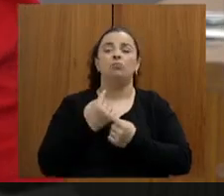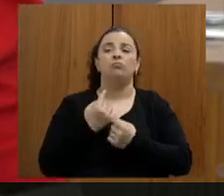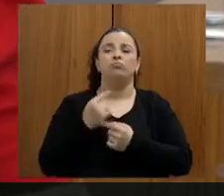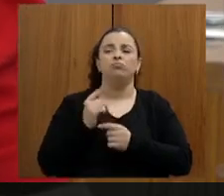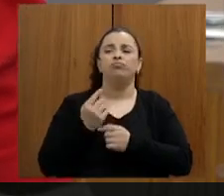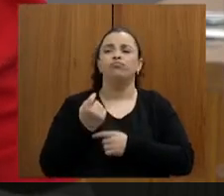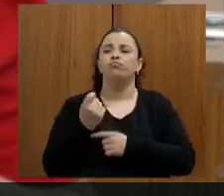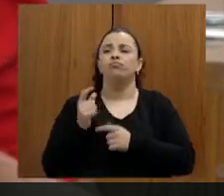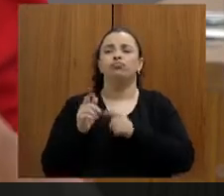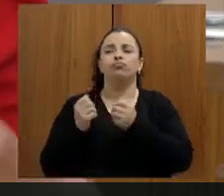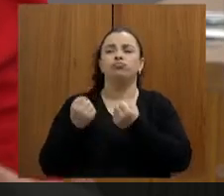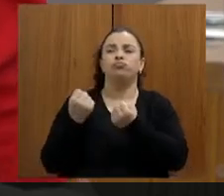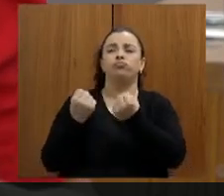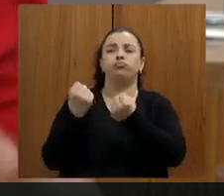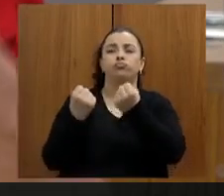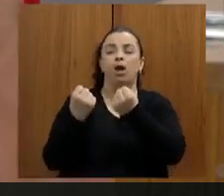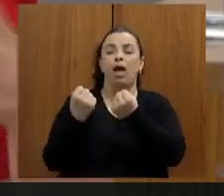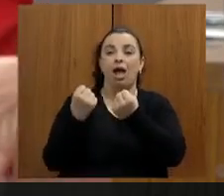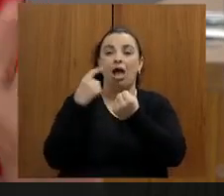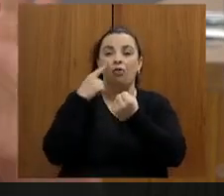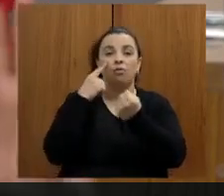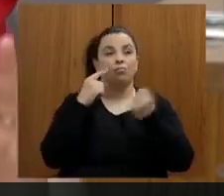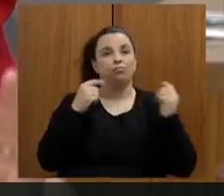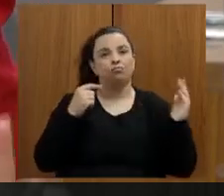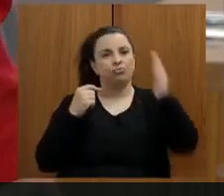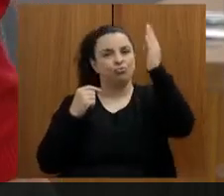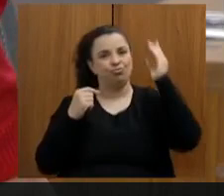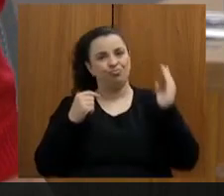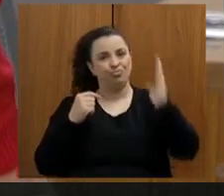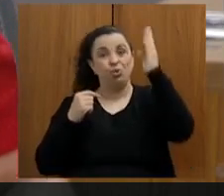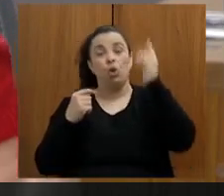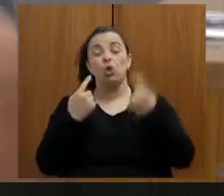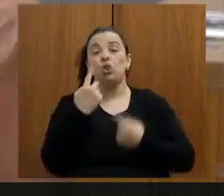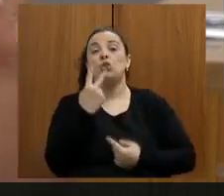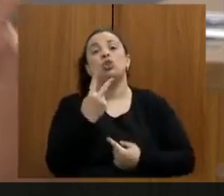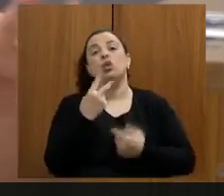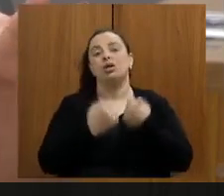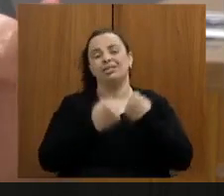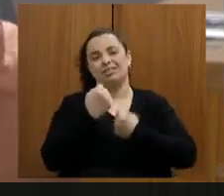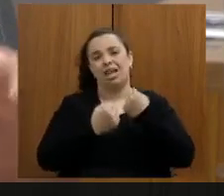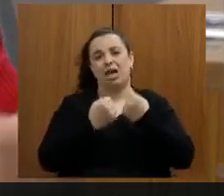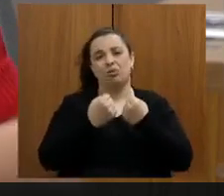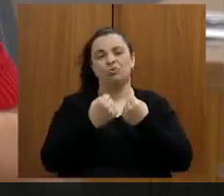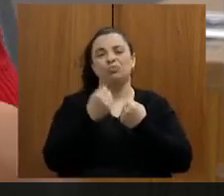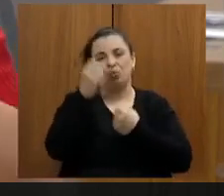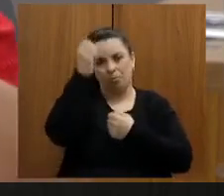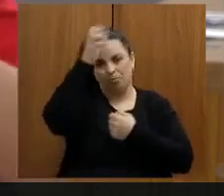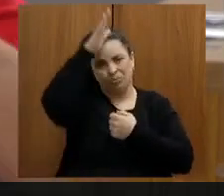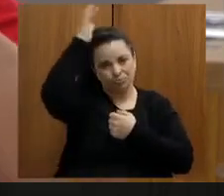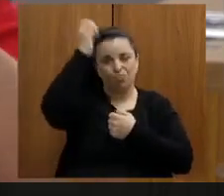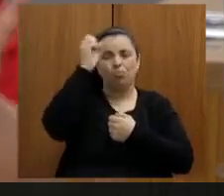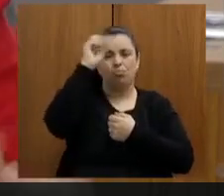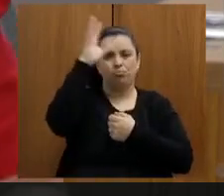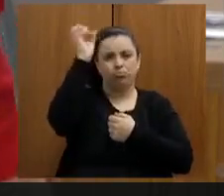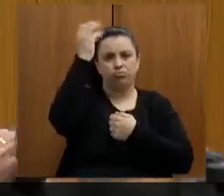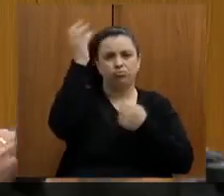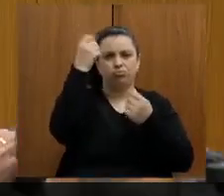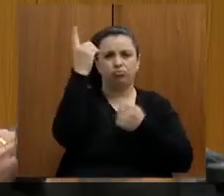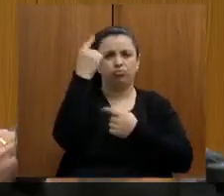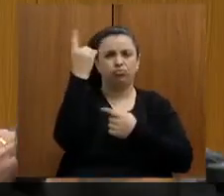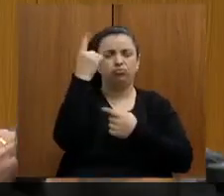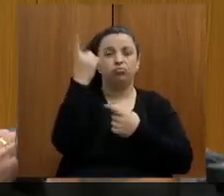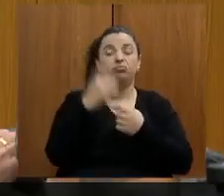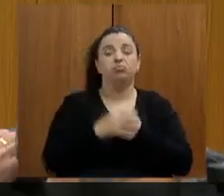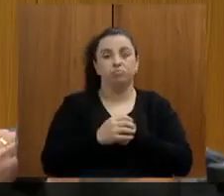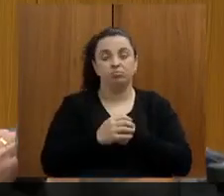dois carros dos Bombeiros logo depois que eu saí de BH dois carros dos Bombeiros com a sirene ligada